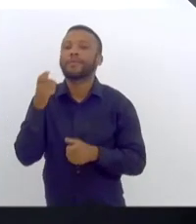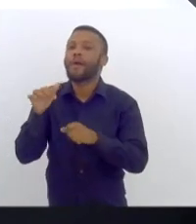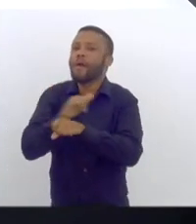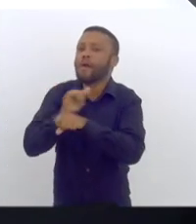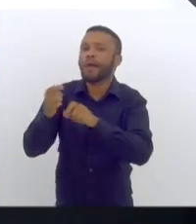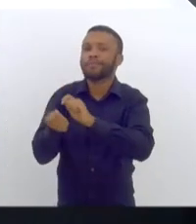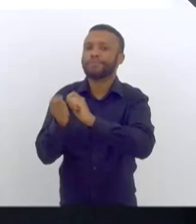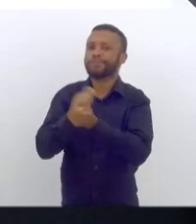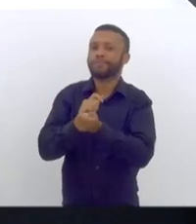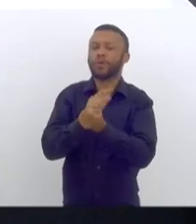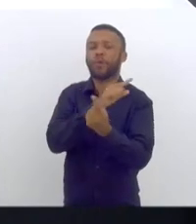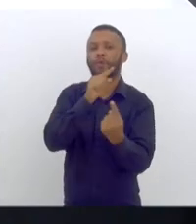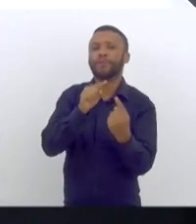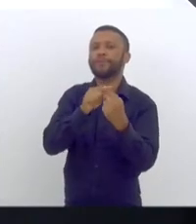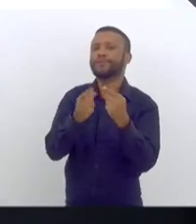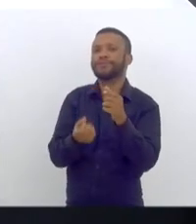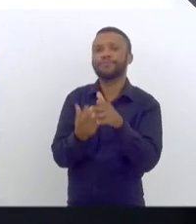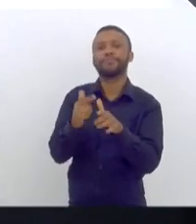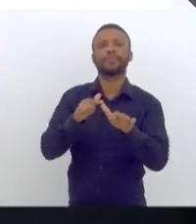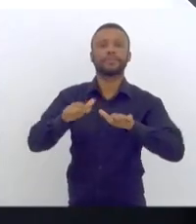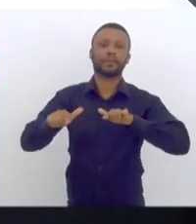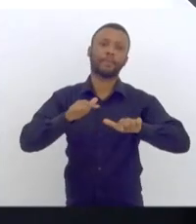públicas de emprego